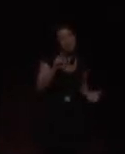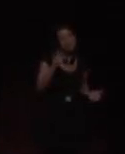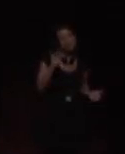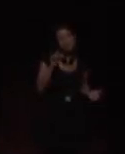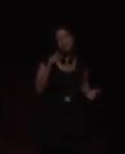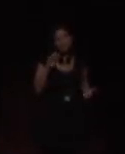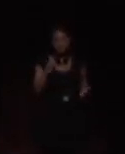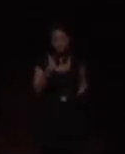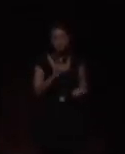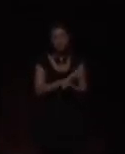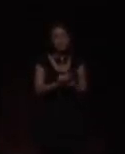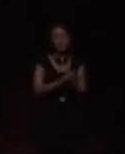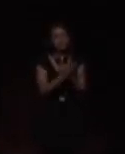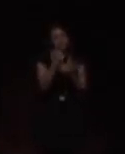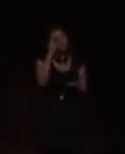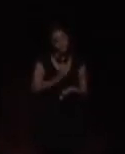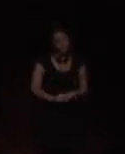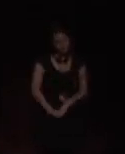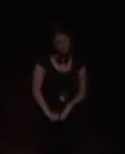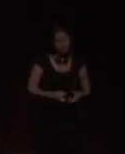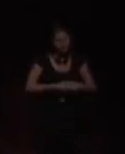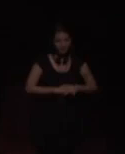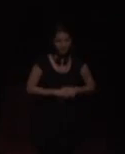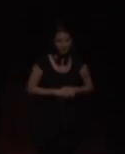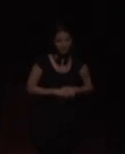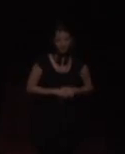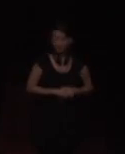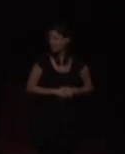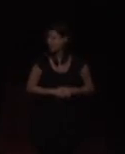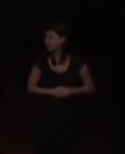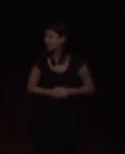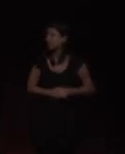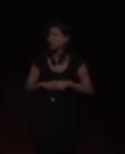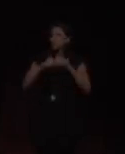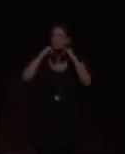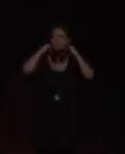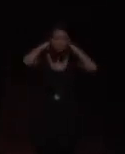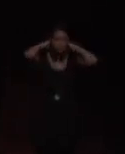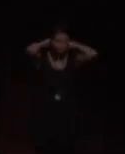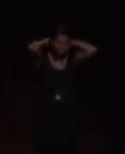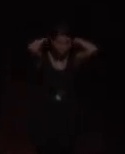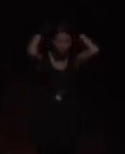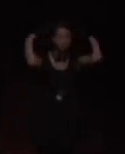livros. Bom, vamos começar nossa mesa